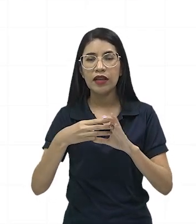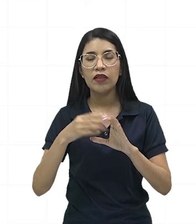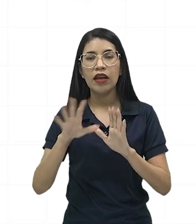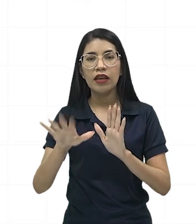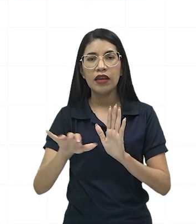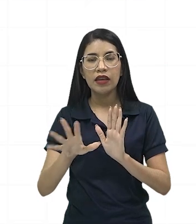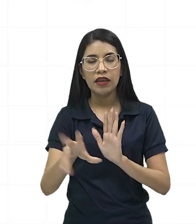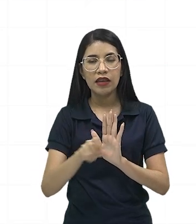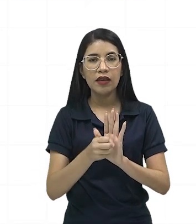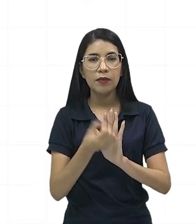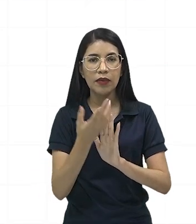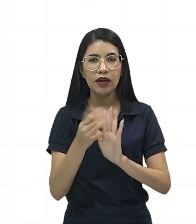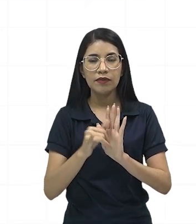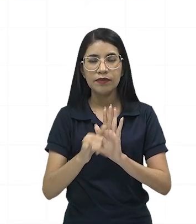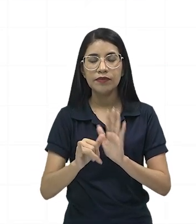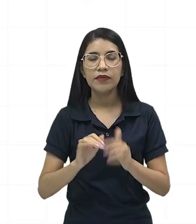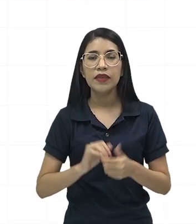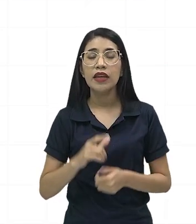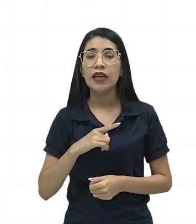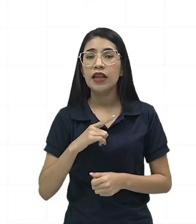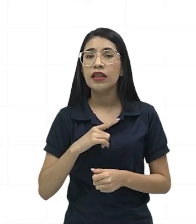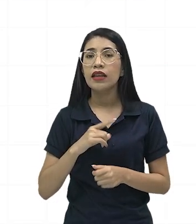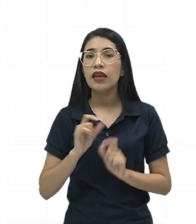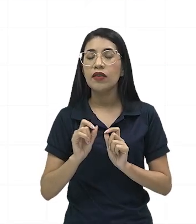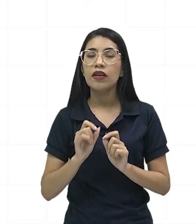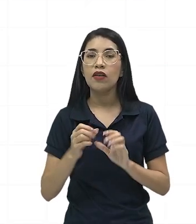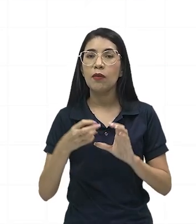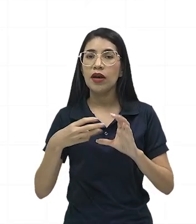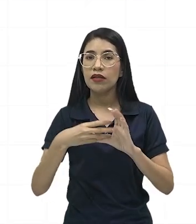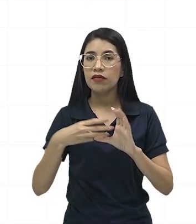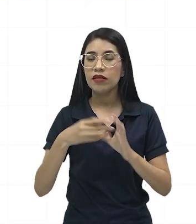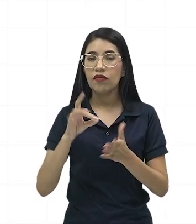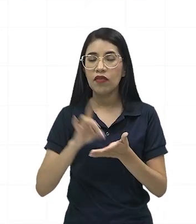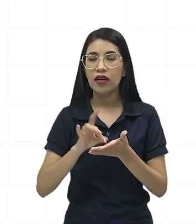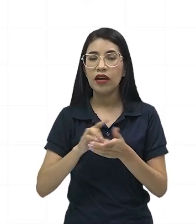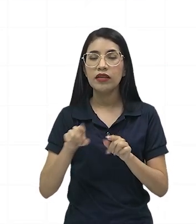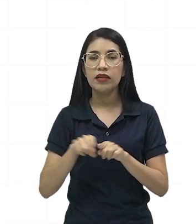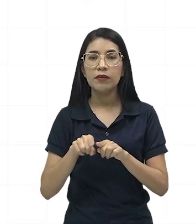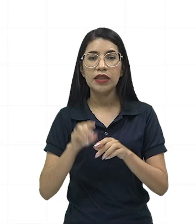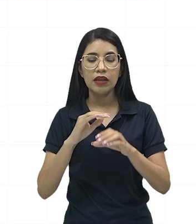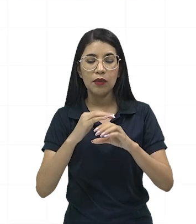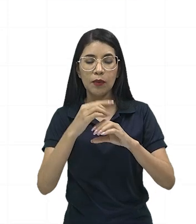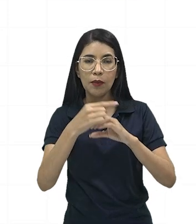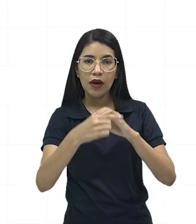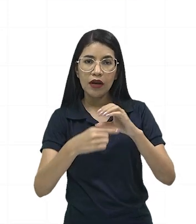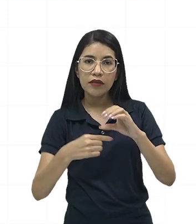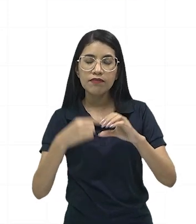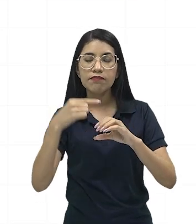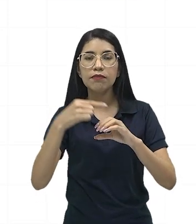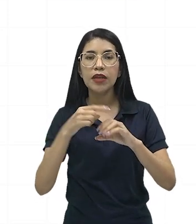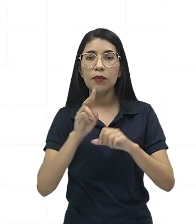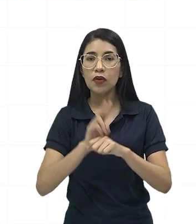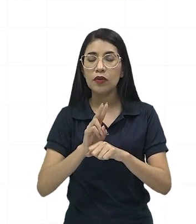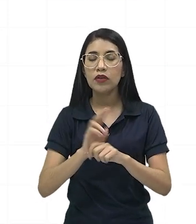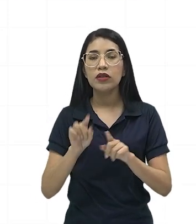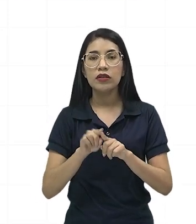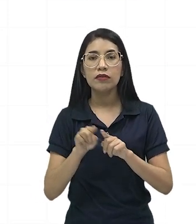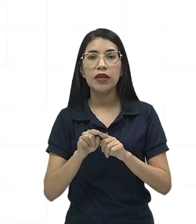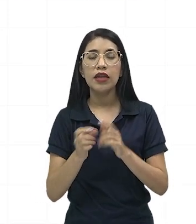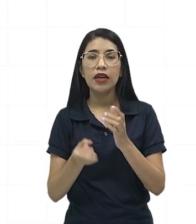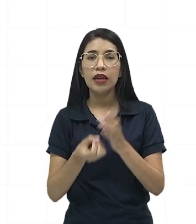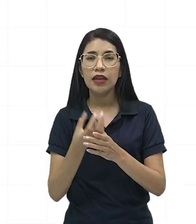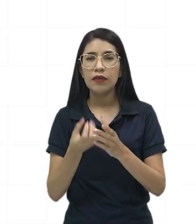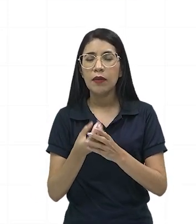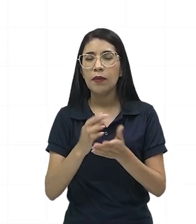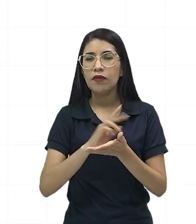dizer, então possui uma célula verdadeira delimitada aí por uma membrana, né? Por isso são eucariontes, são formados por